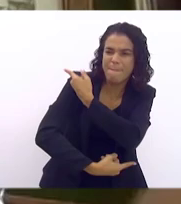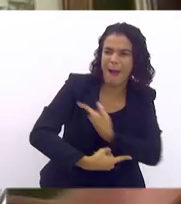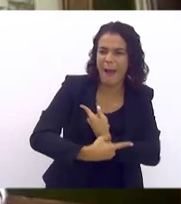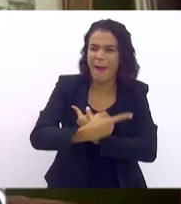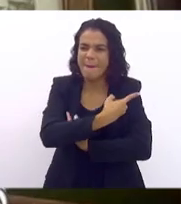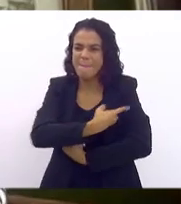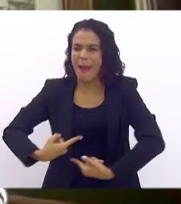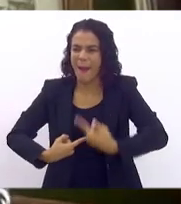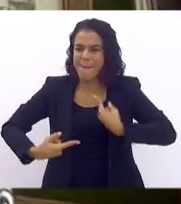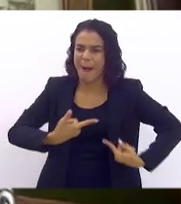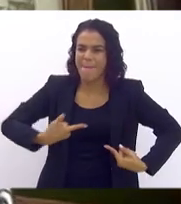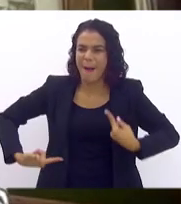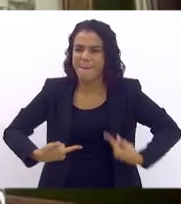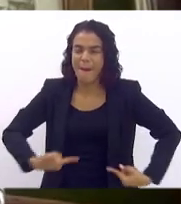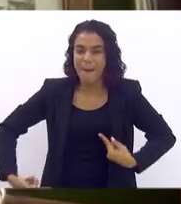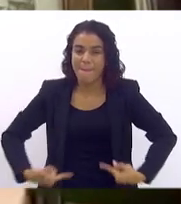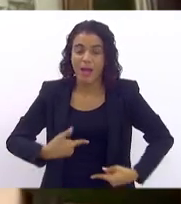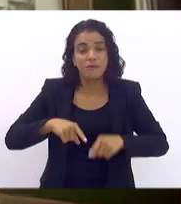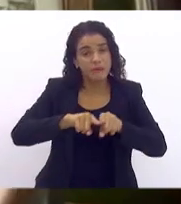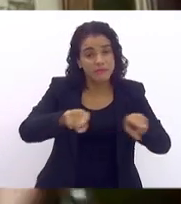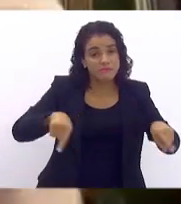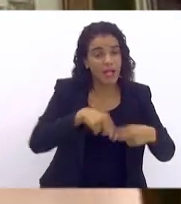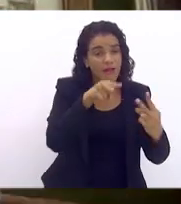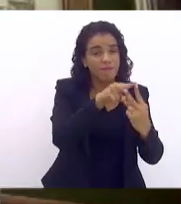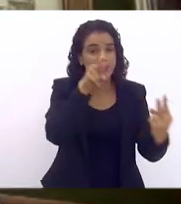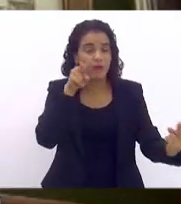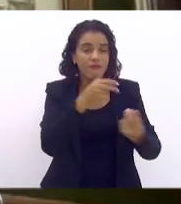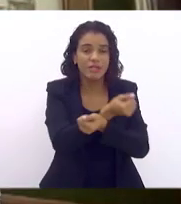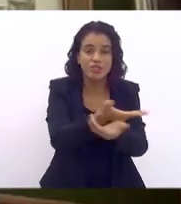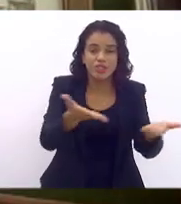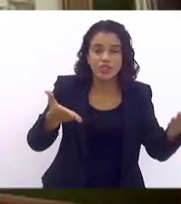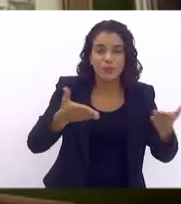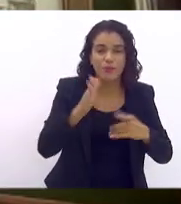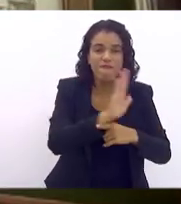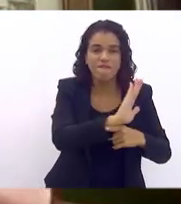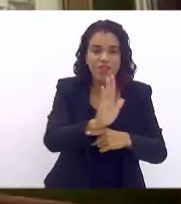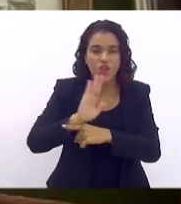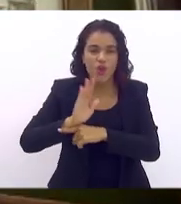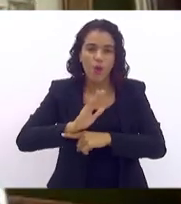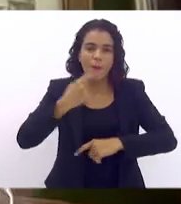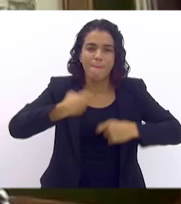outros crimes. Mas você vai encontrar salas onde eles vão distribuir pornografia infantil, e aí é